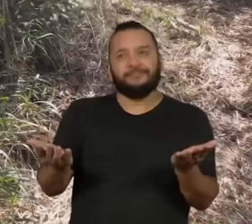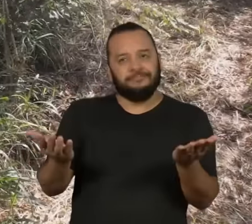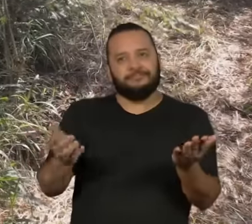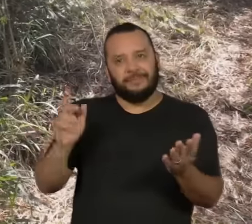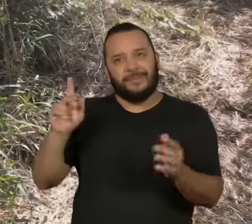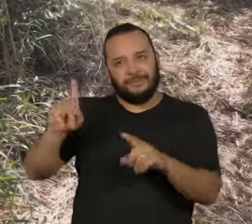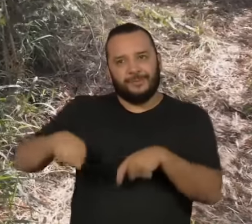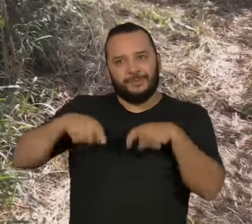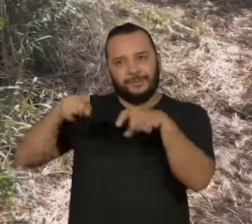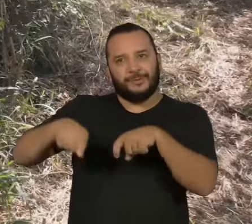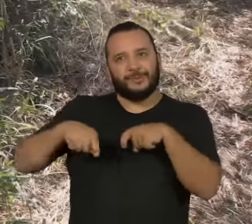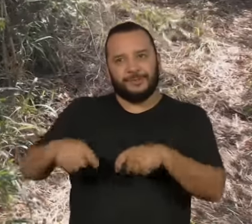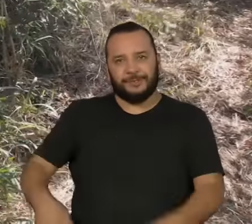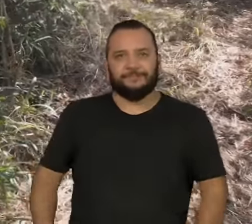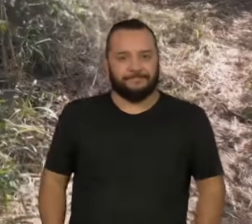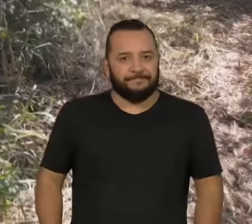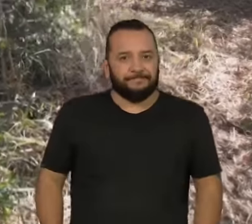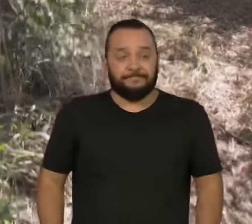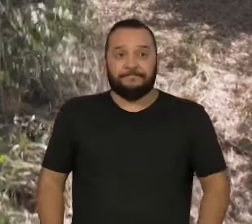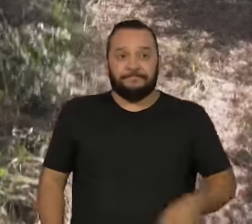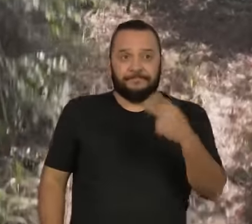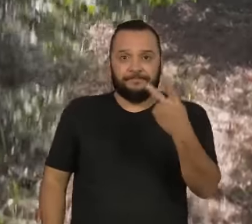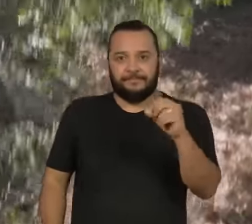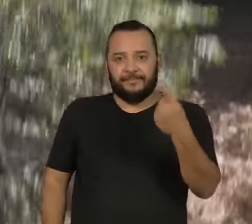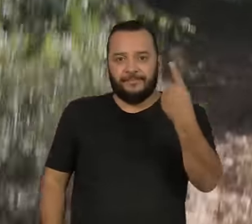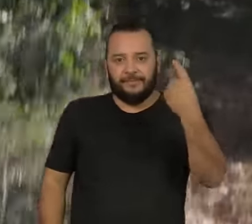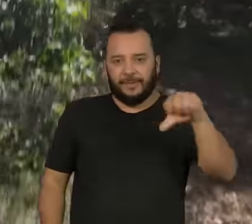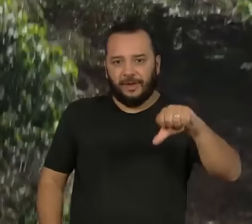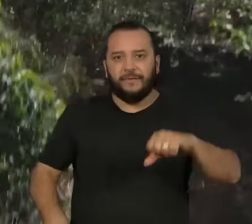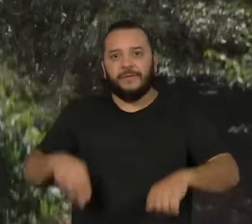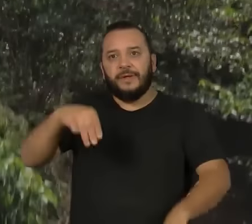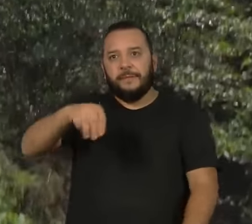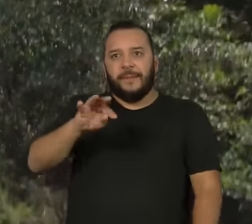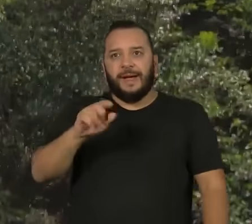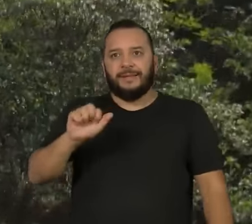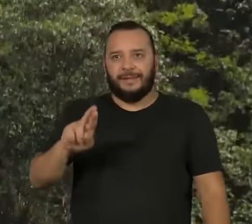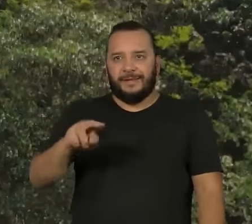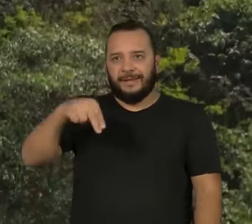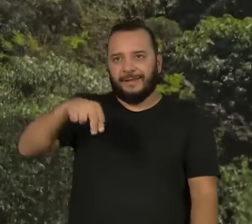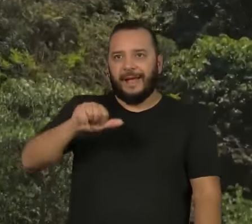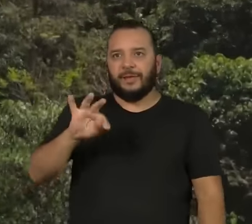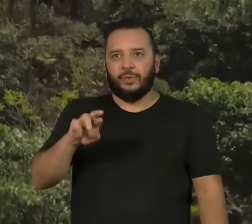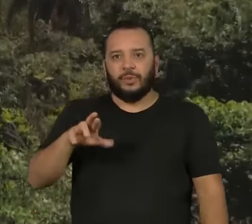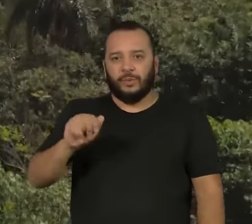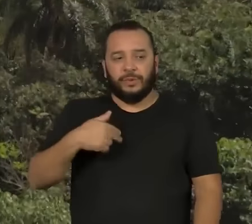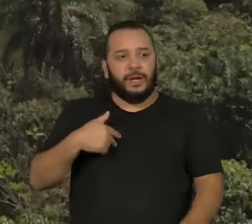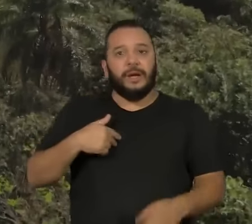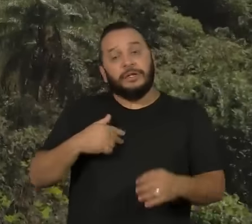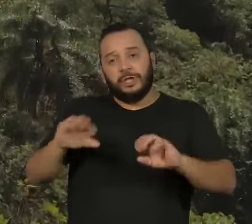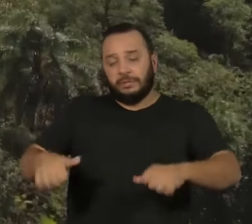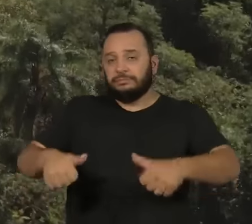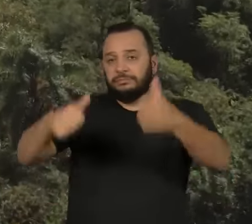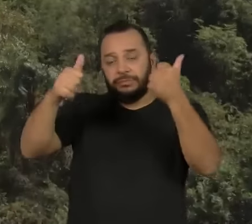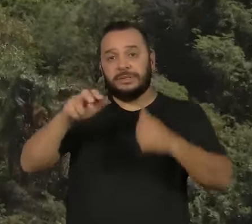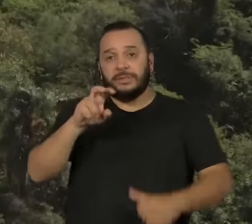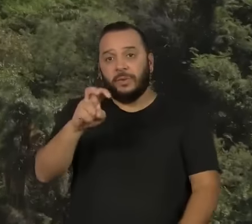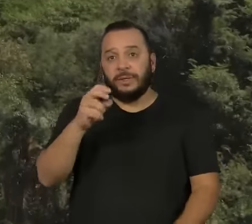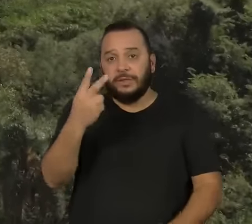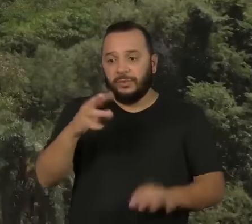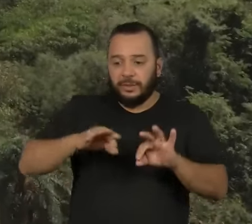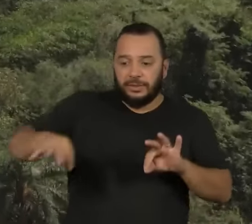Em 2019, o Maternatura restaurou uma área de 52 hectares dentro do Parque Nacional do Iguaçu,